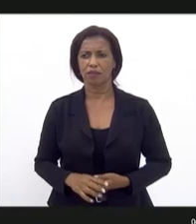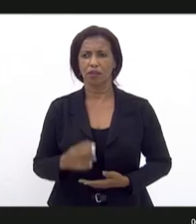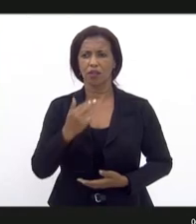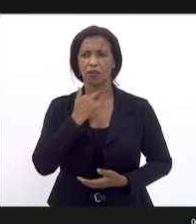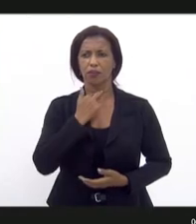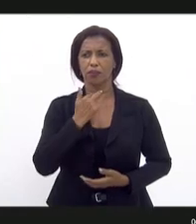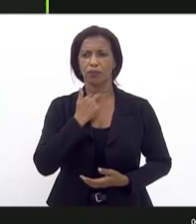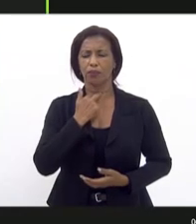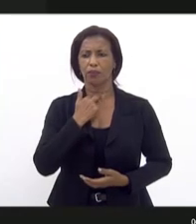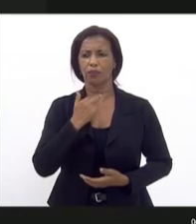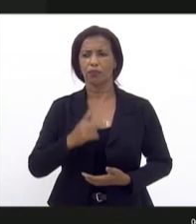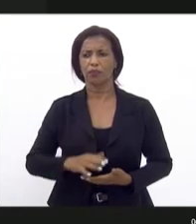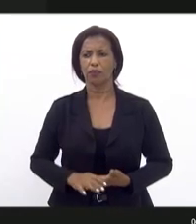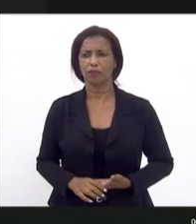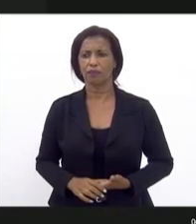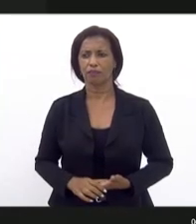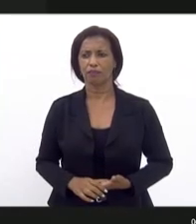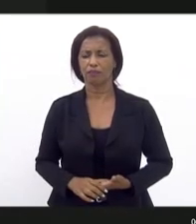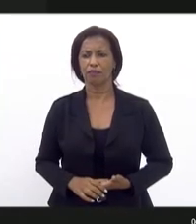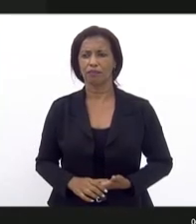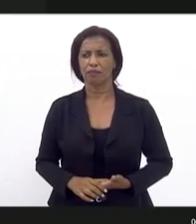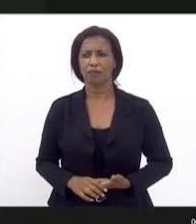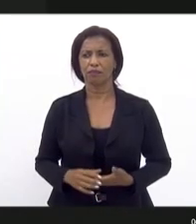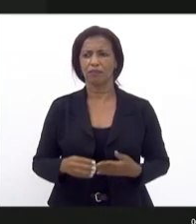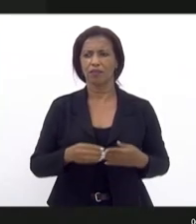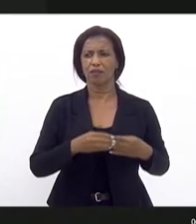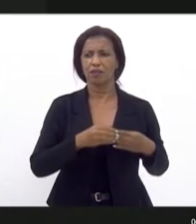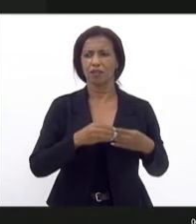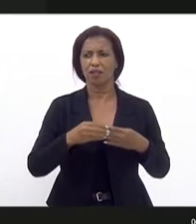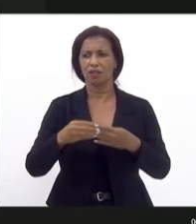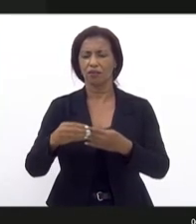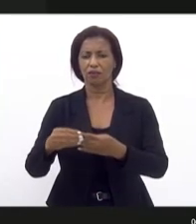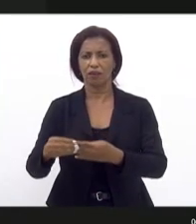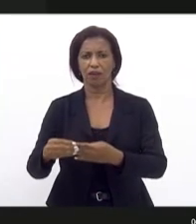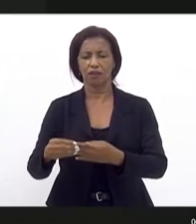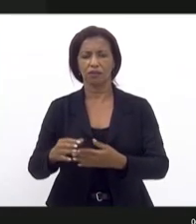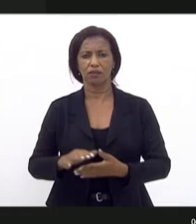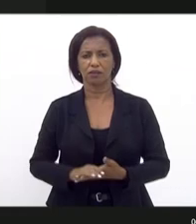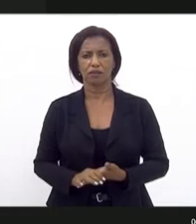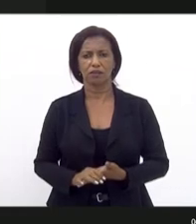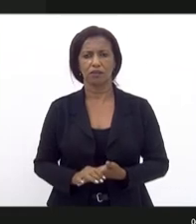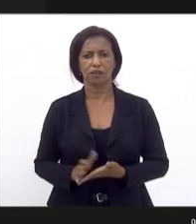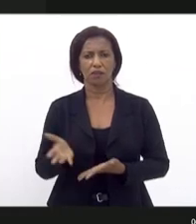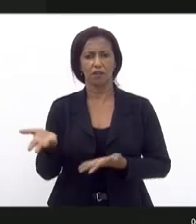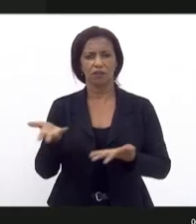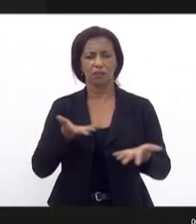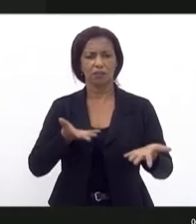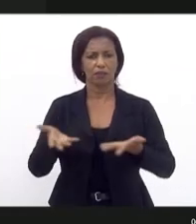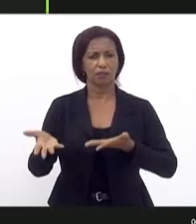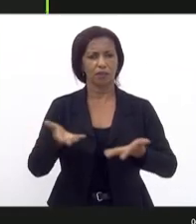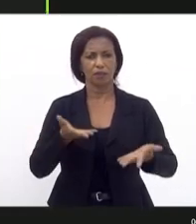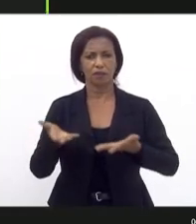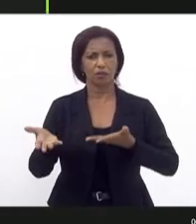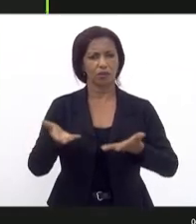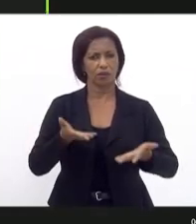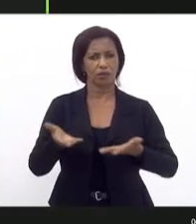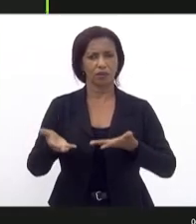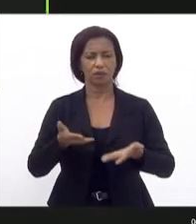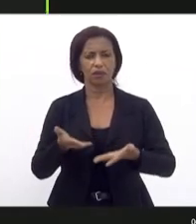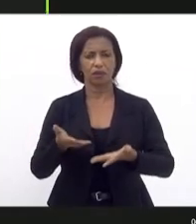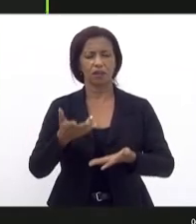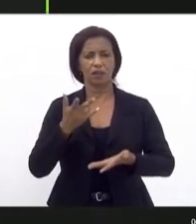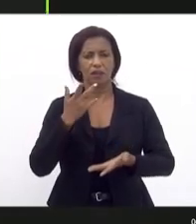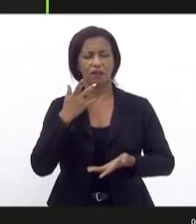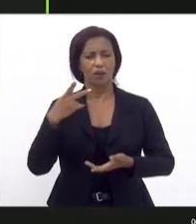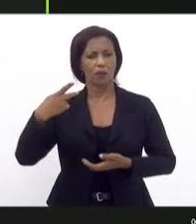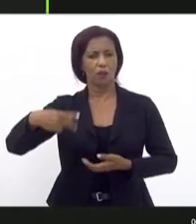pode ser levado na maciota, usando uma expressão